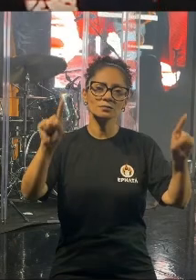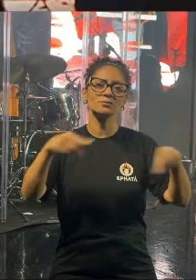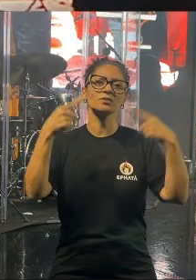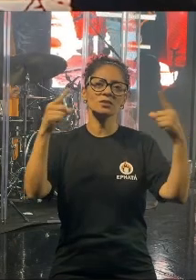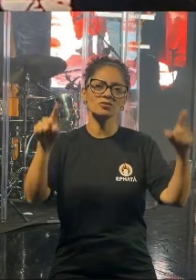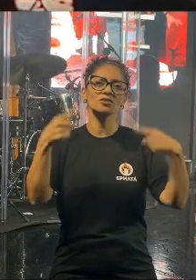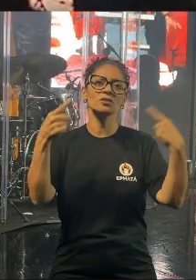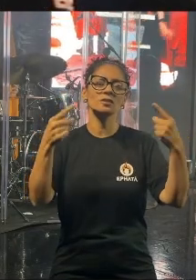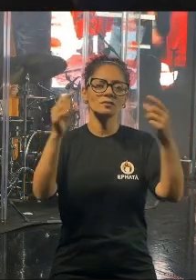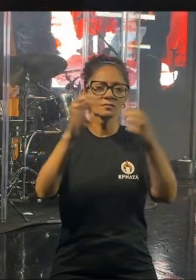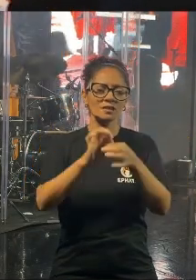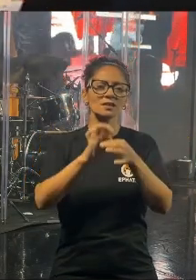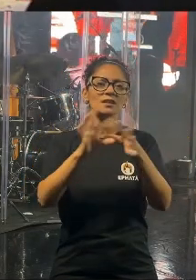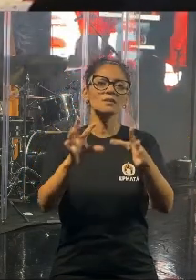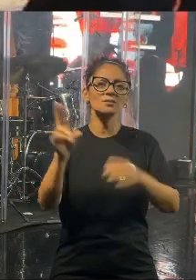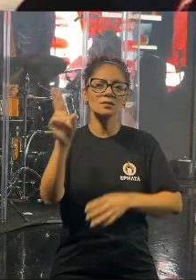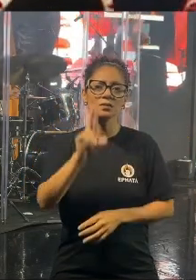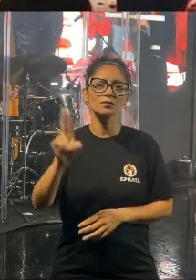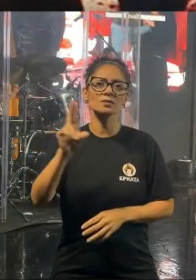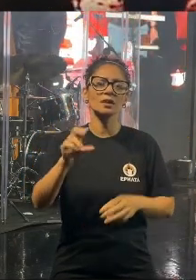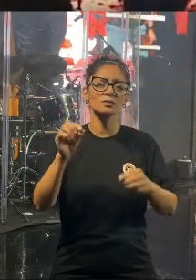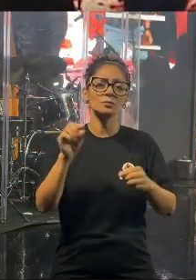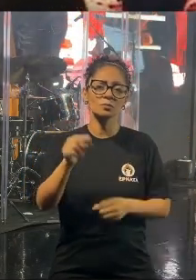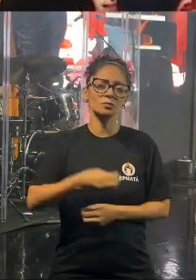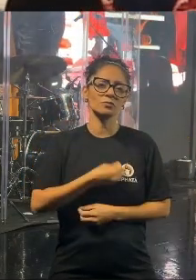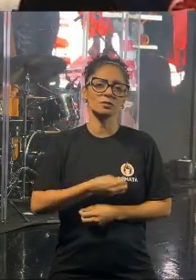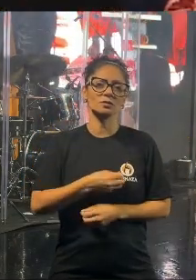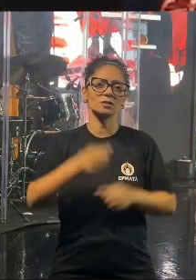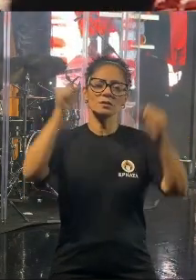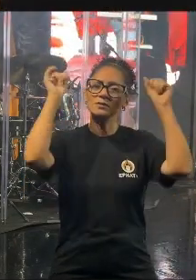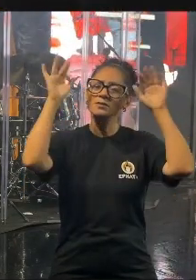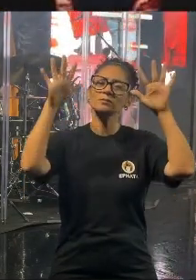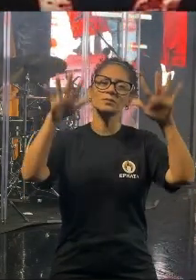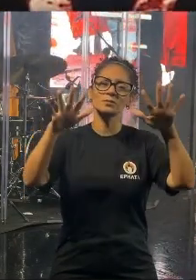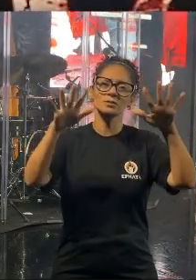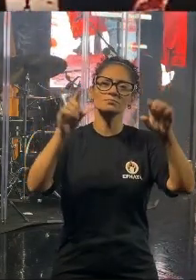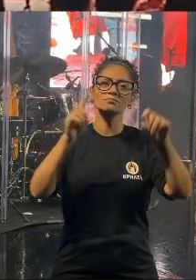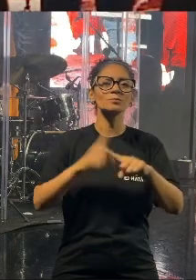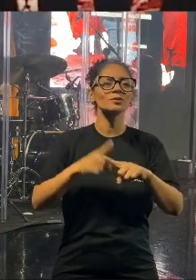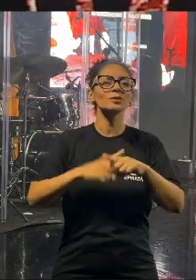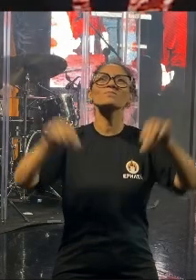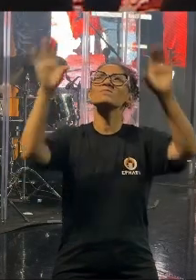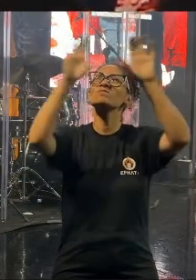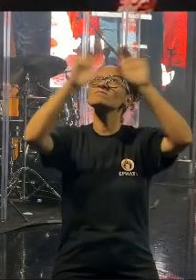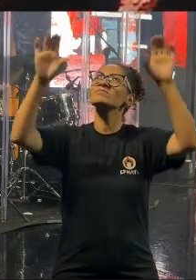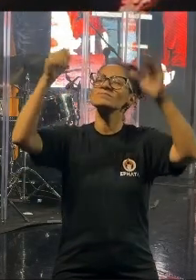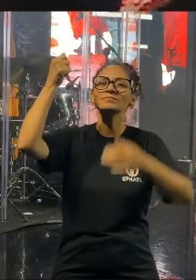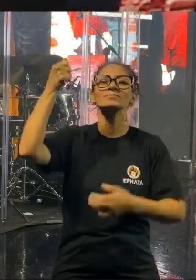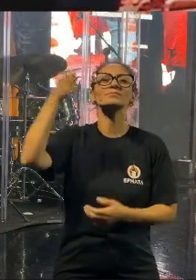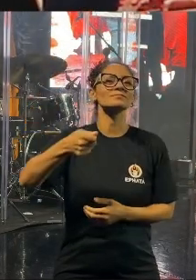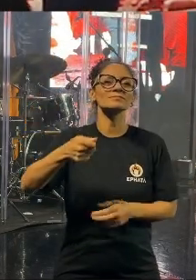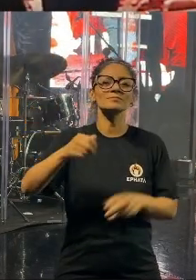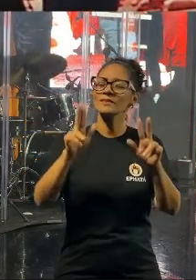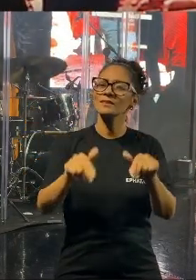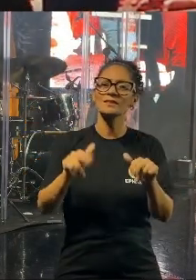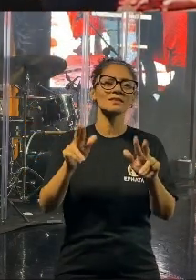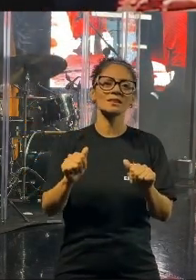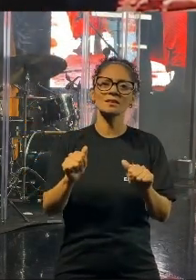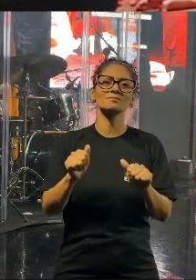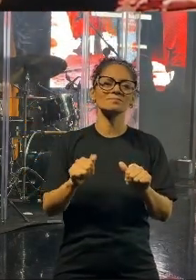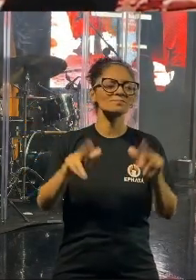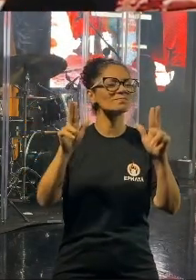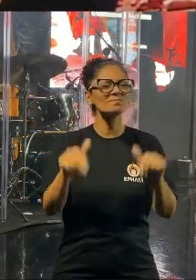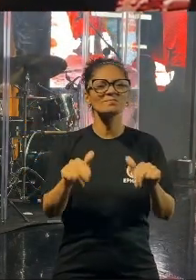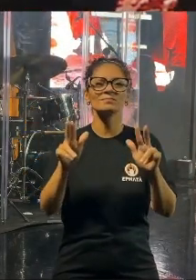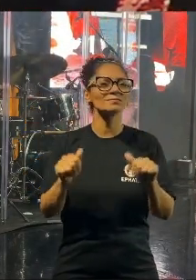O que era oposição se torna lugar de bênção. Porque quando os céus determinam, ninguém